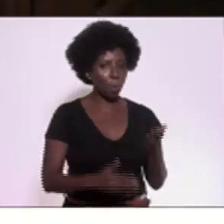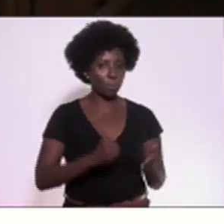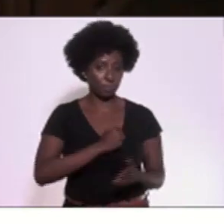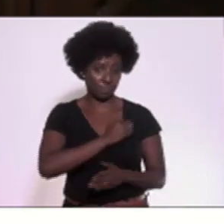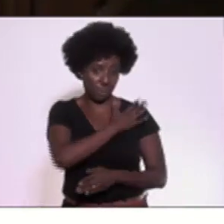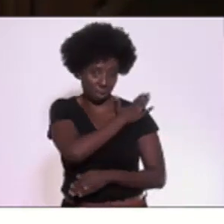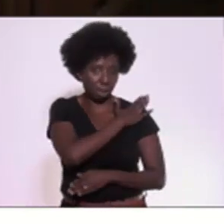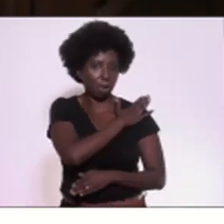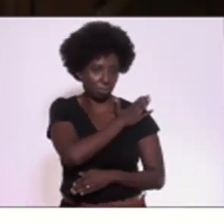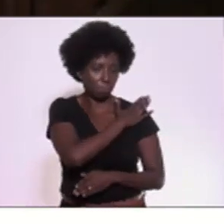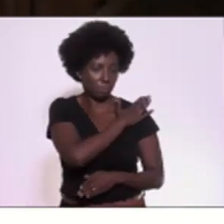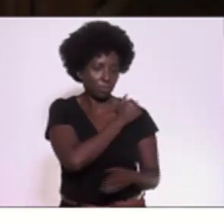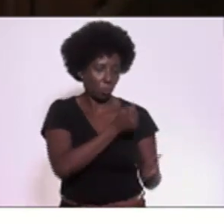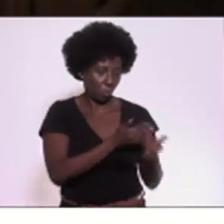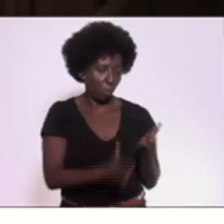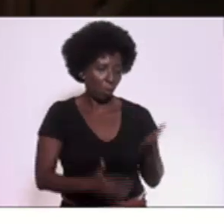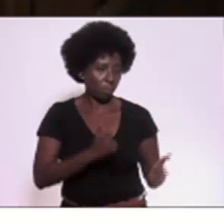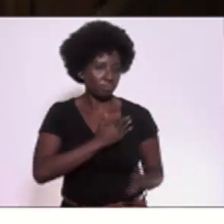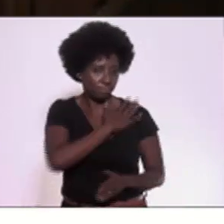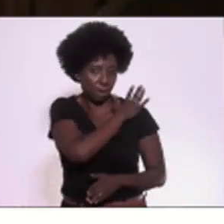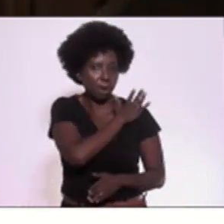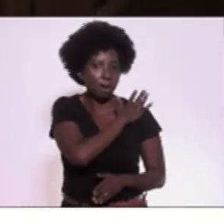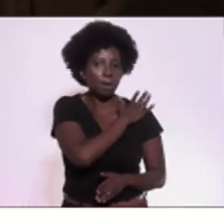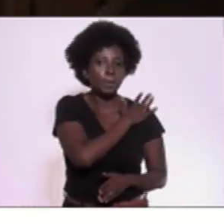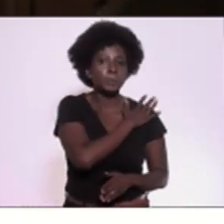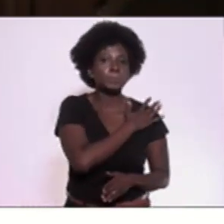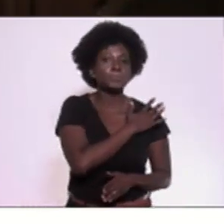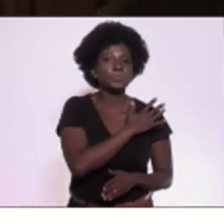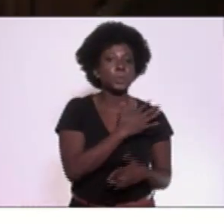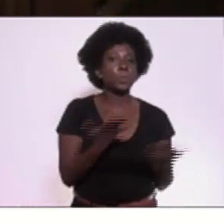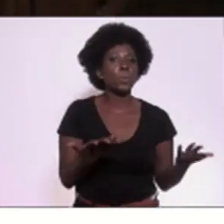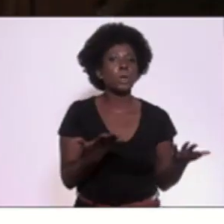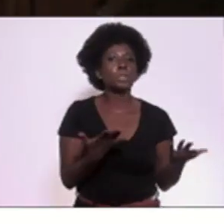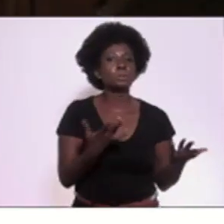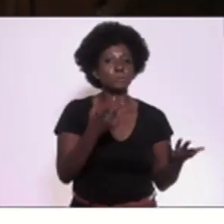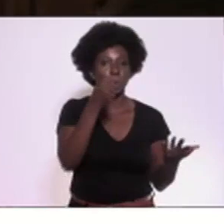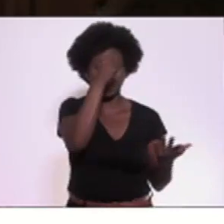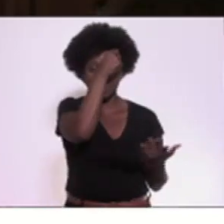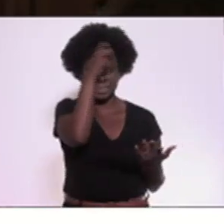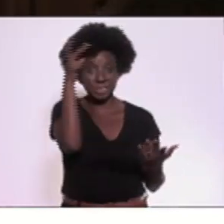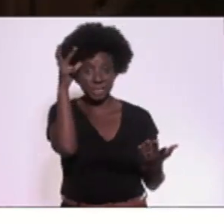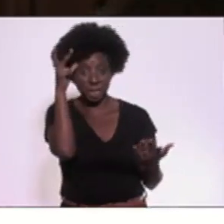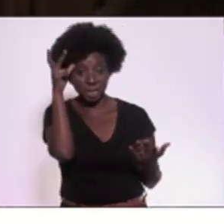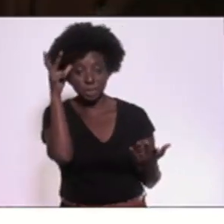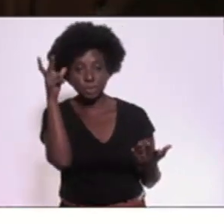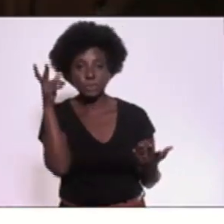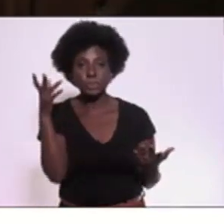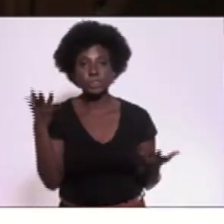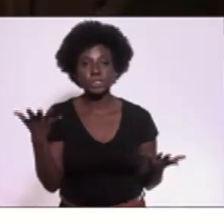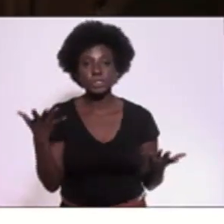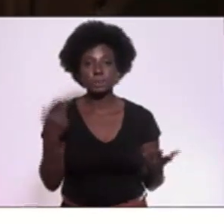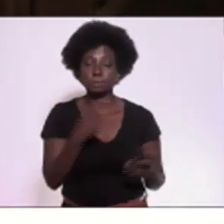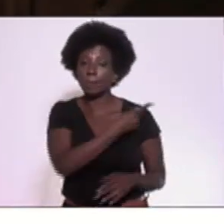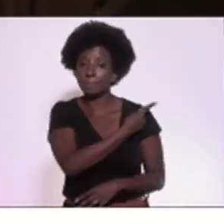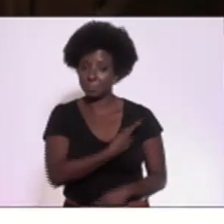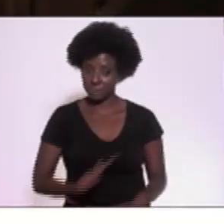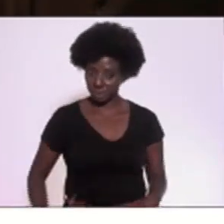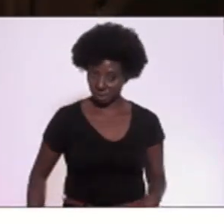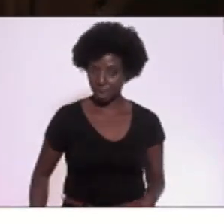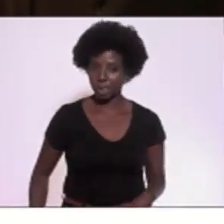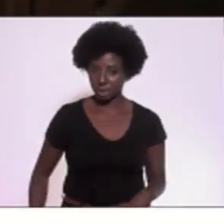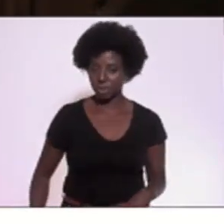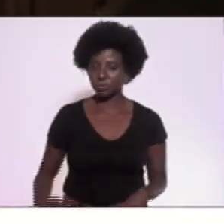foi um golpe militar, quando a atual presidente foi colocar a